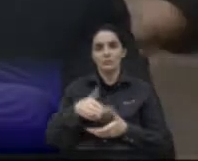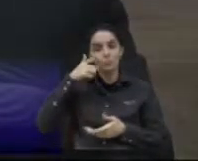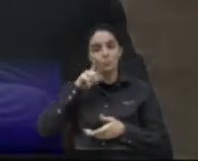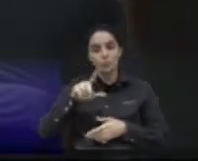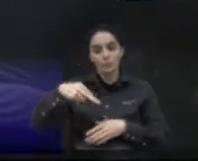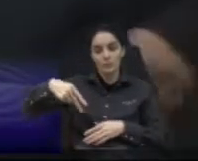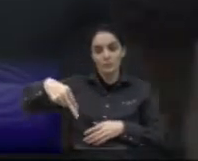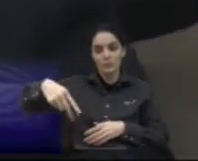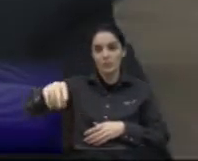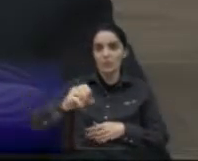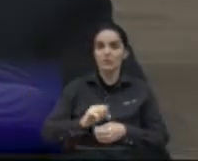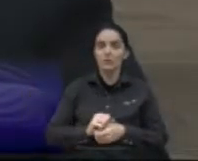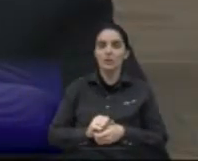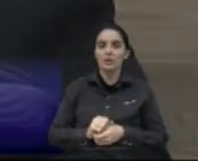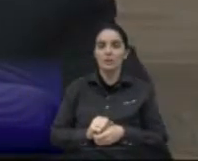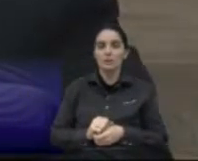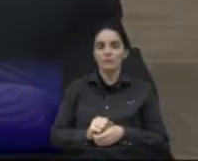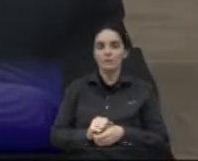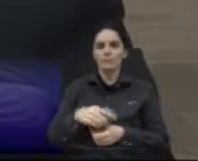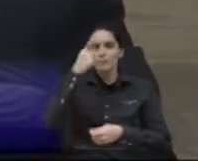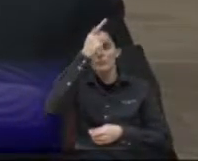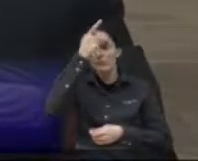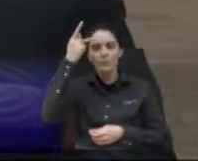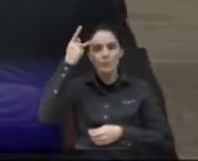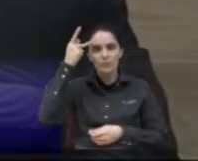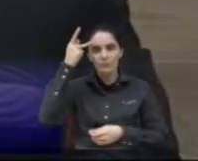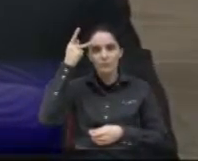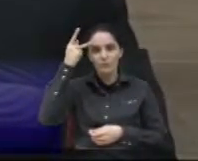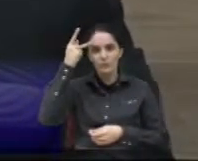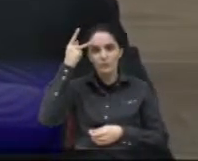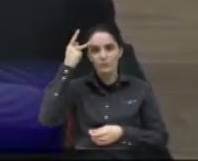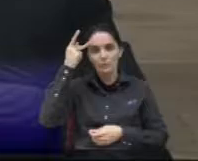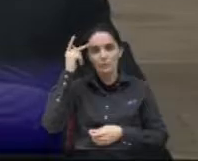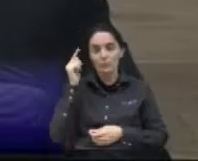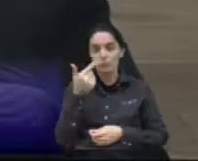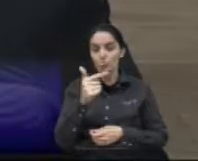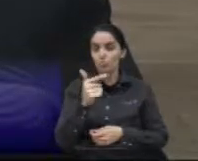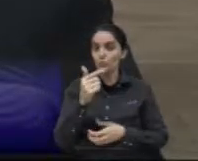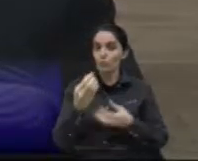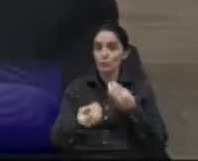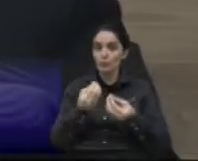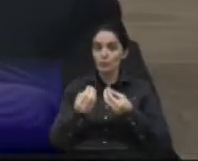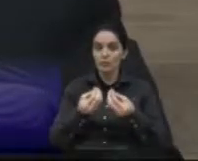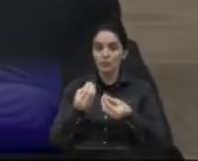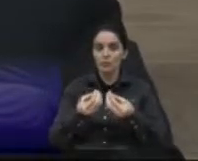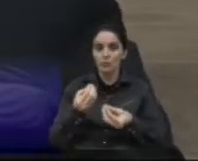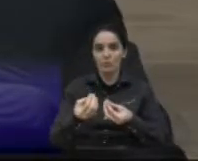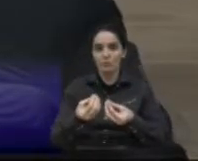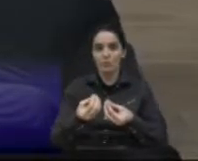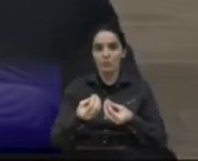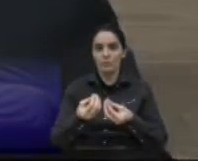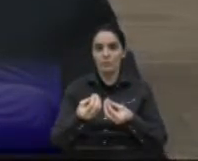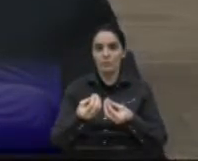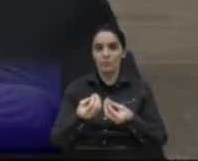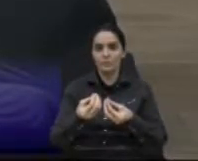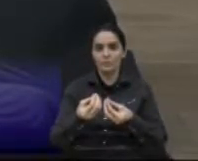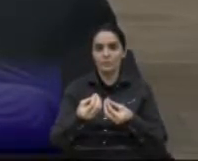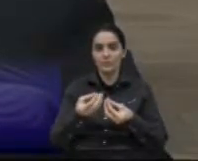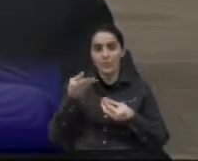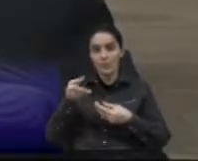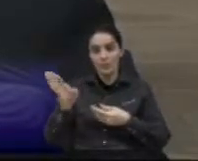degenerativas, ou seja, aquelas pessoas que realmente ficam incapazes de poder se